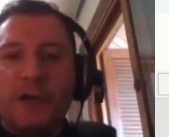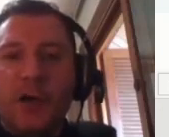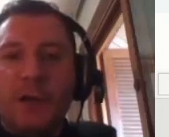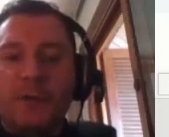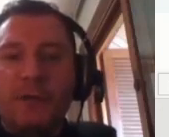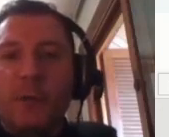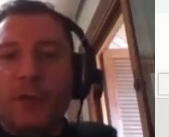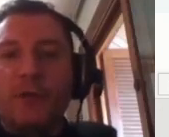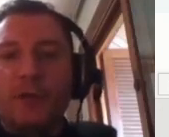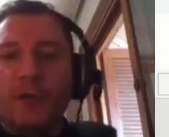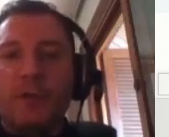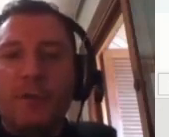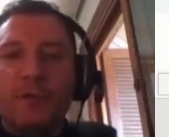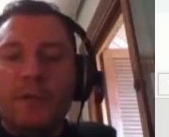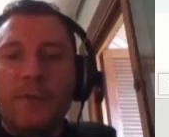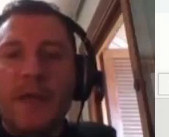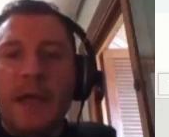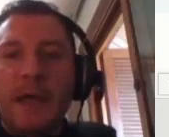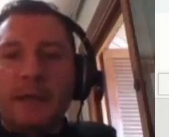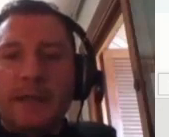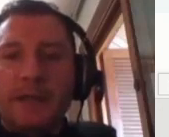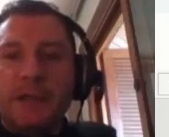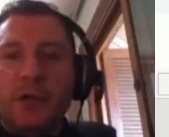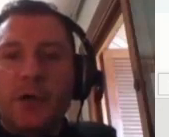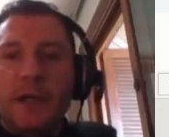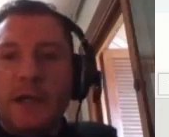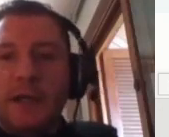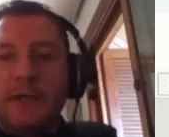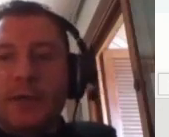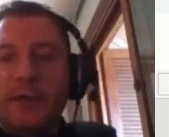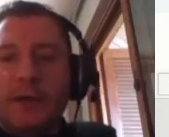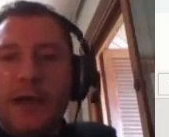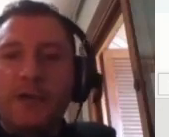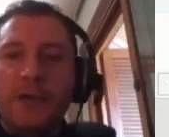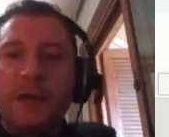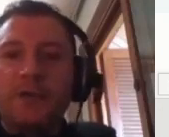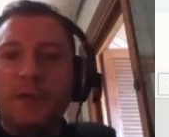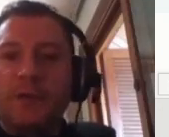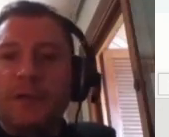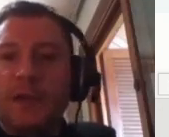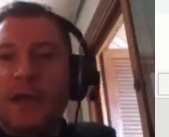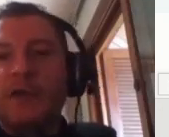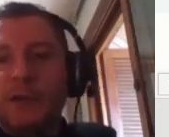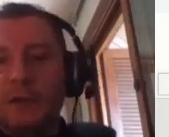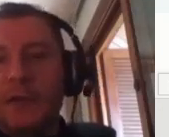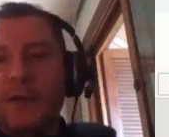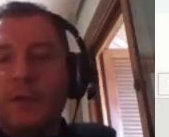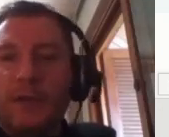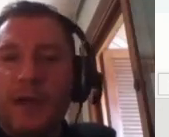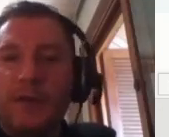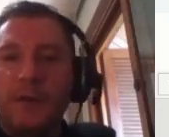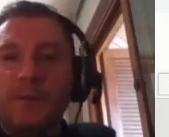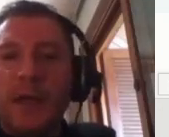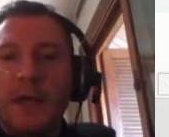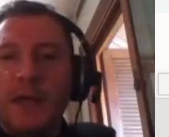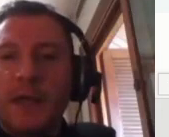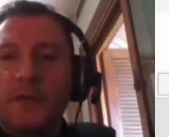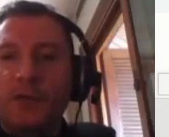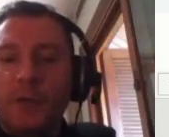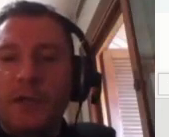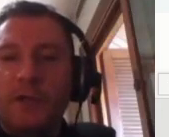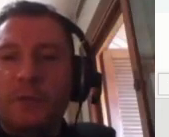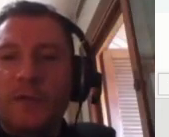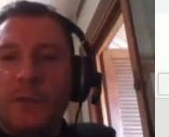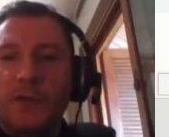Então, a minha função, eu posso construir uma função da trajetória e da velocidade, né, do vetor velocidade ou da velocidade, e